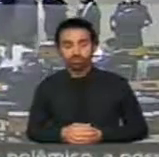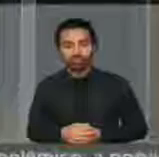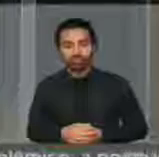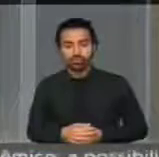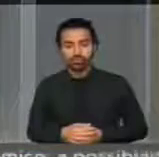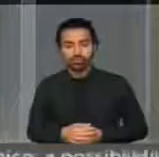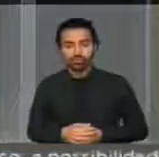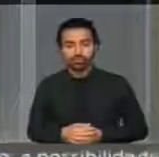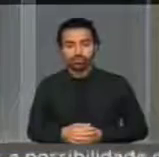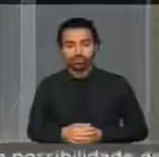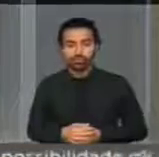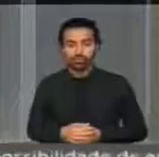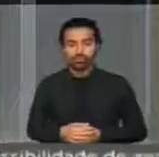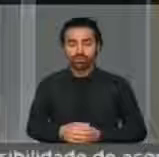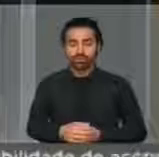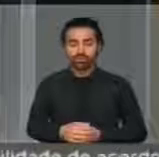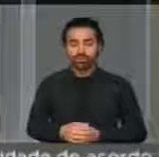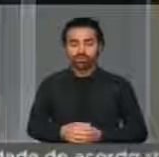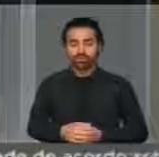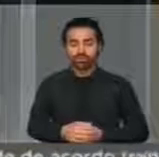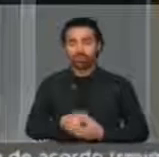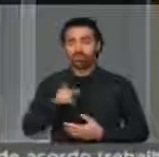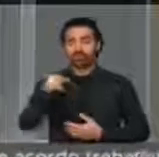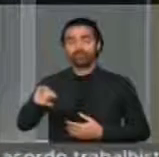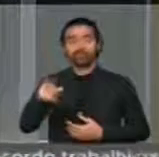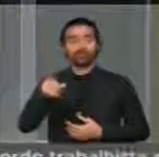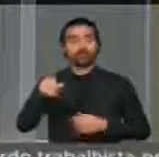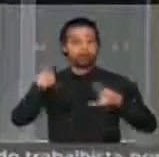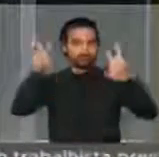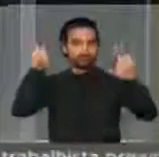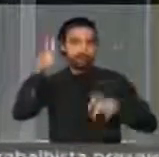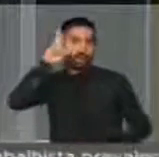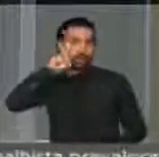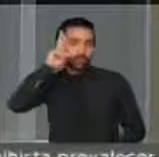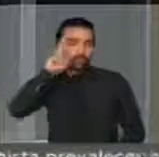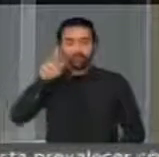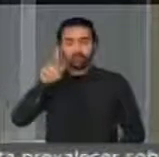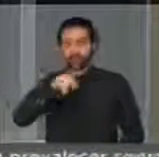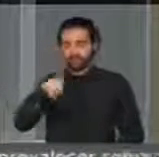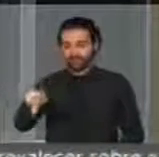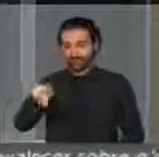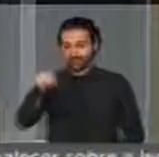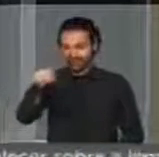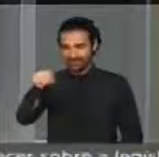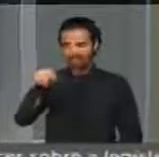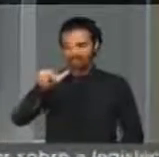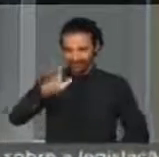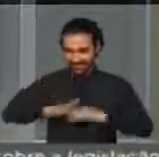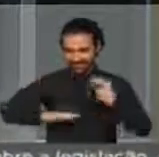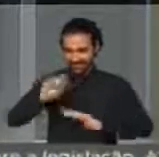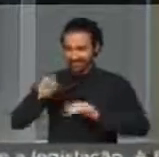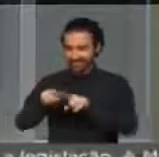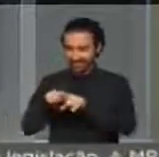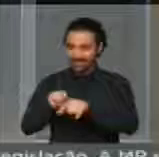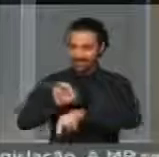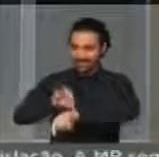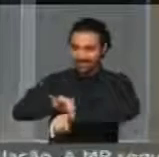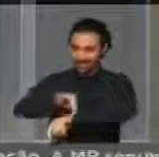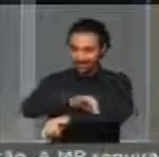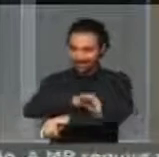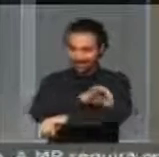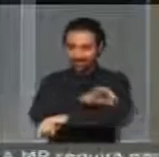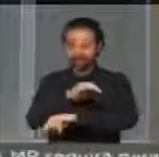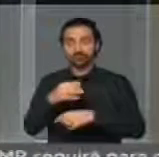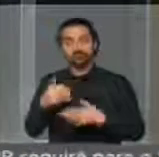Na sequência da lembrança que o professor e arquiteto Edmilson Rodrigues fez, destaco